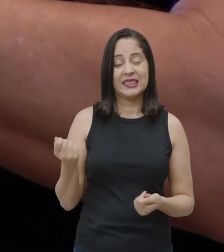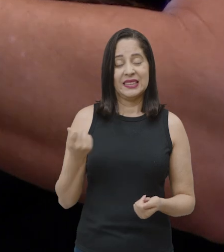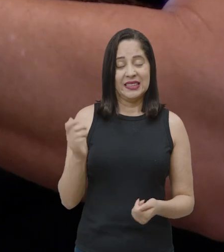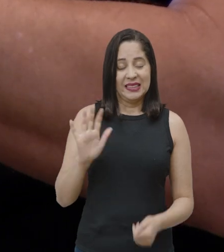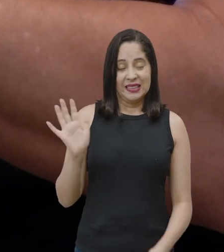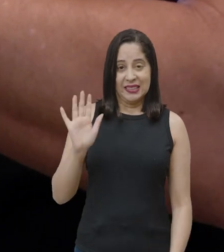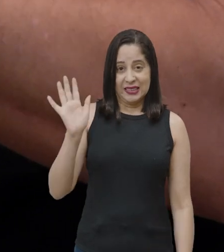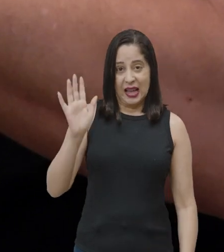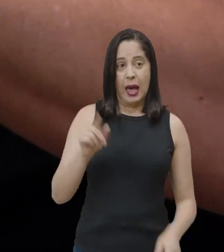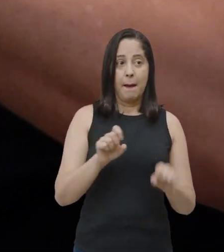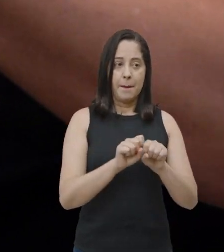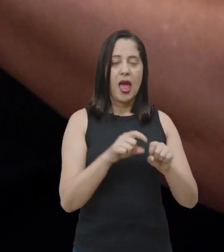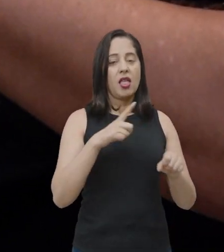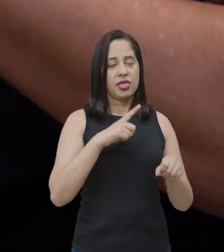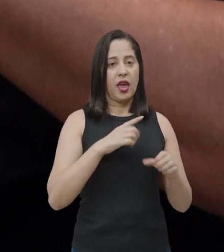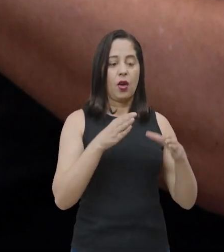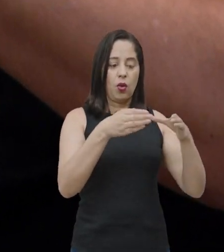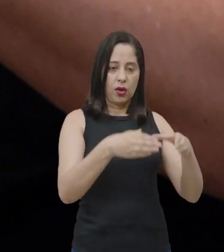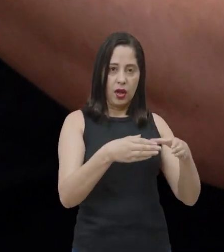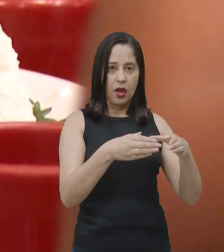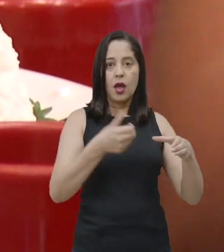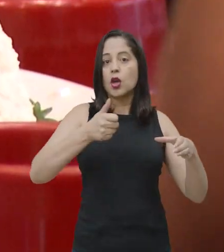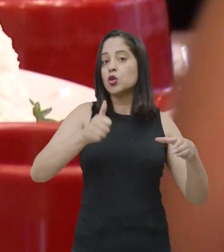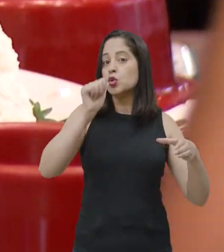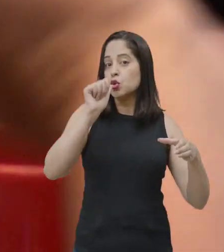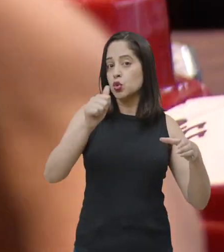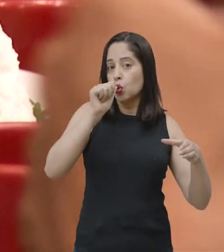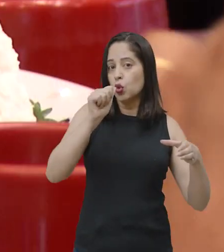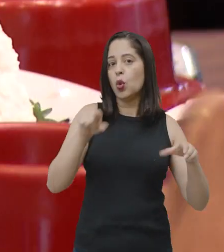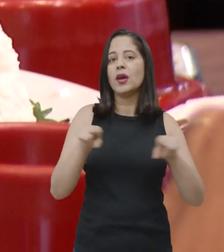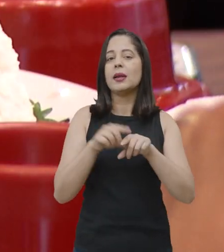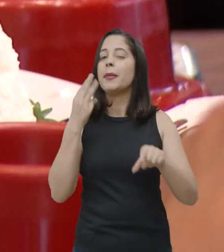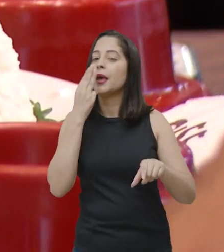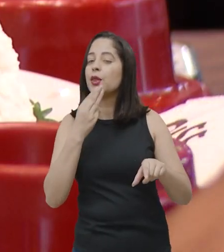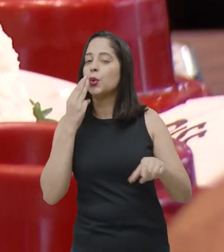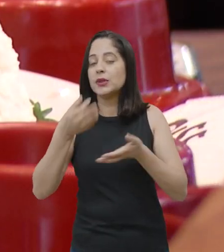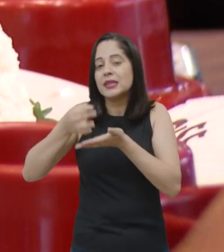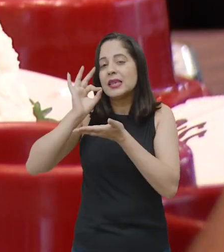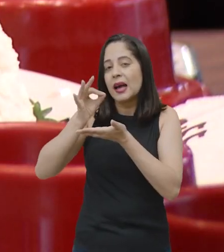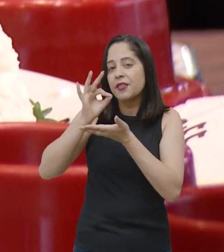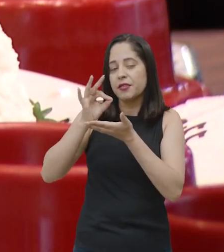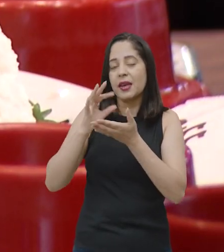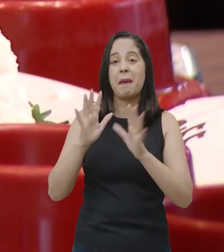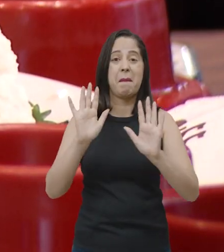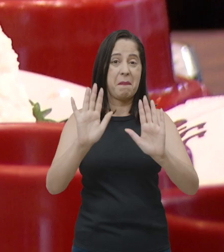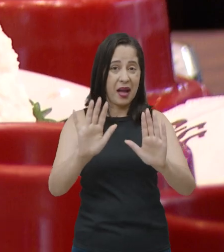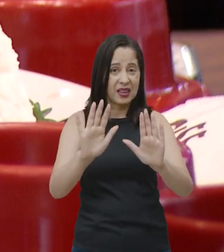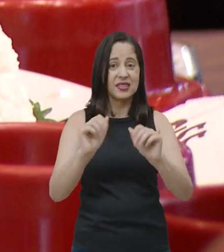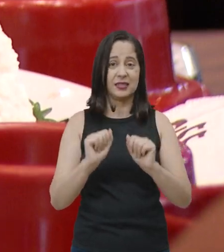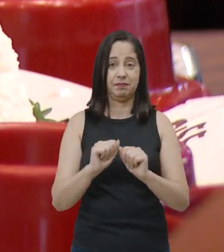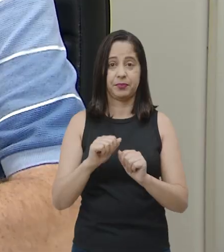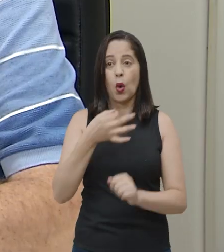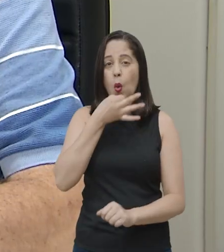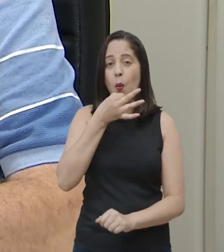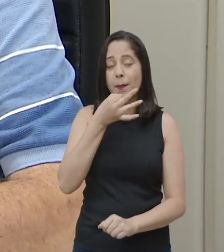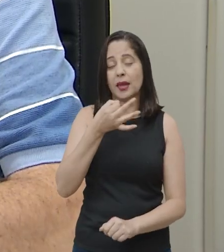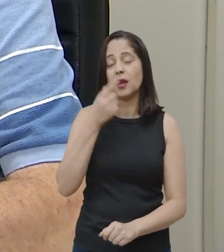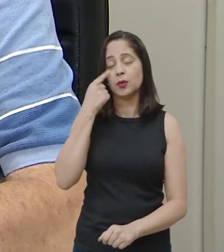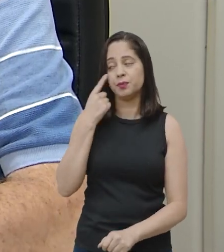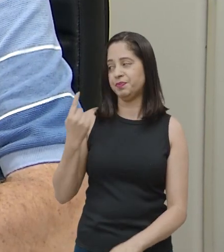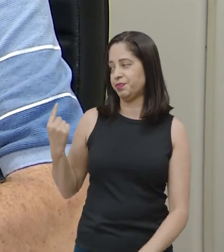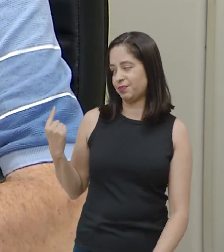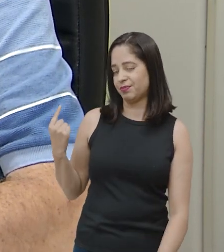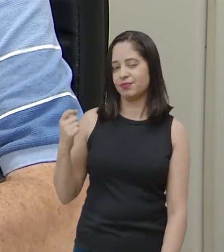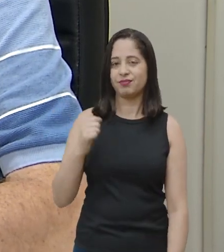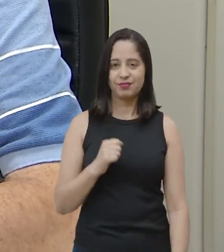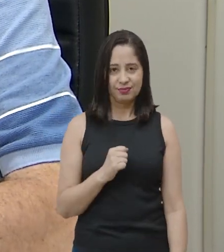50,25. O preço inclui prato principal, bebida, sobremesa e café. Mas, segundo o